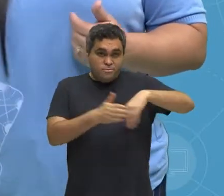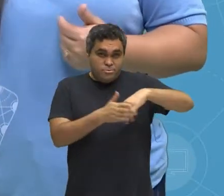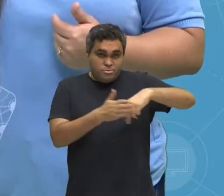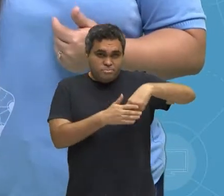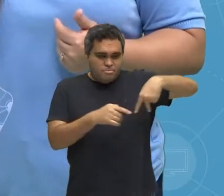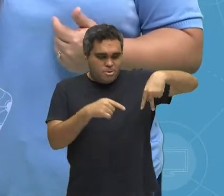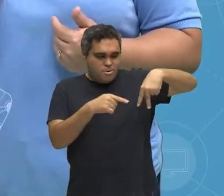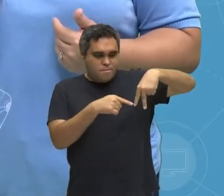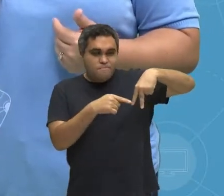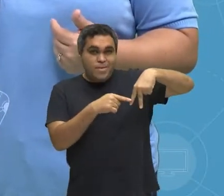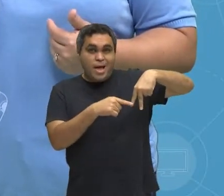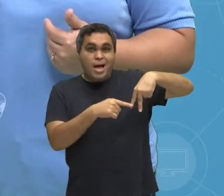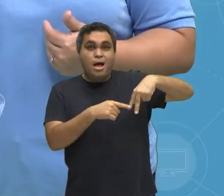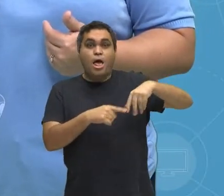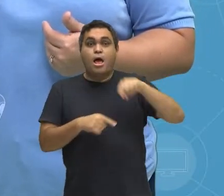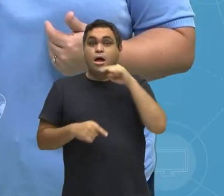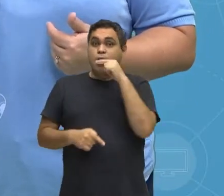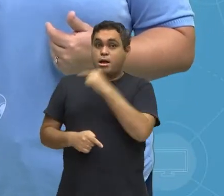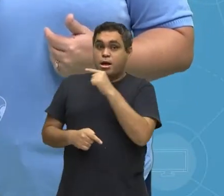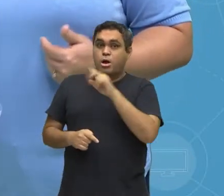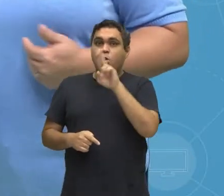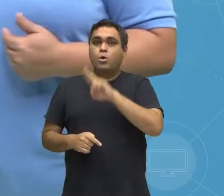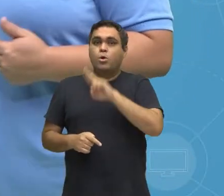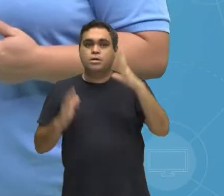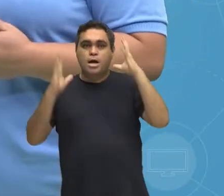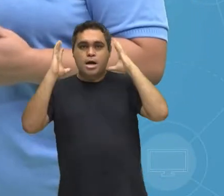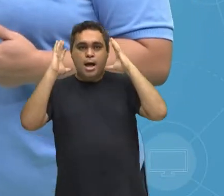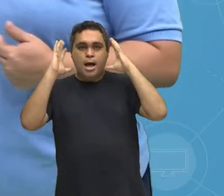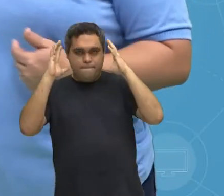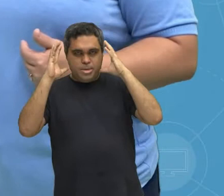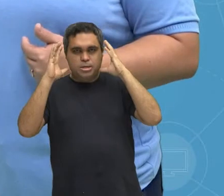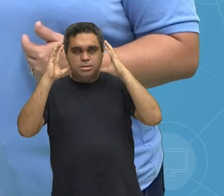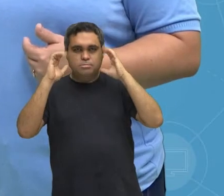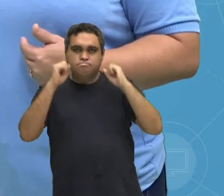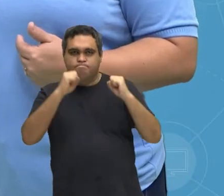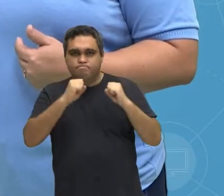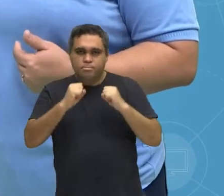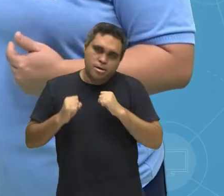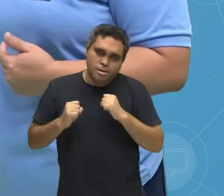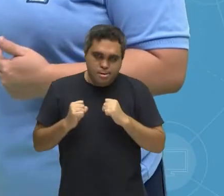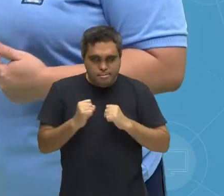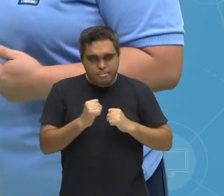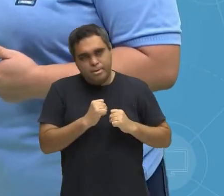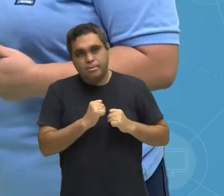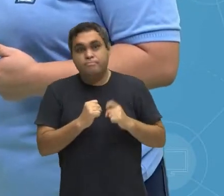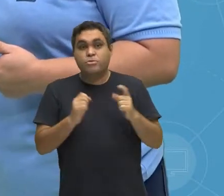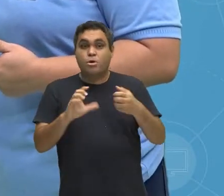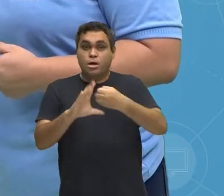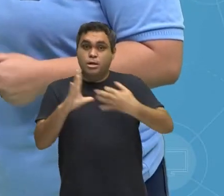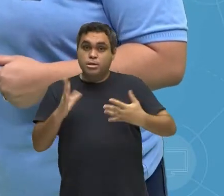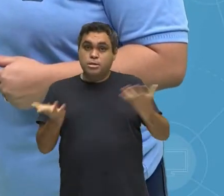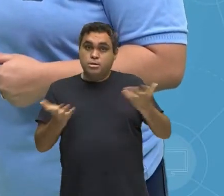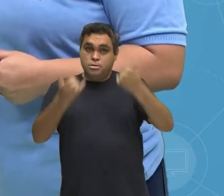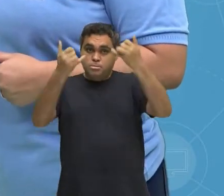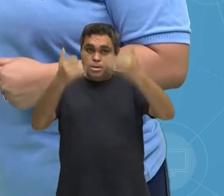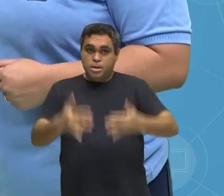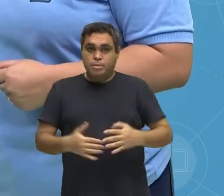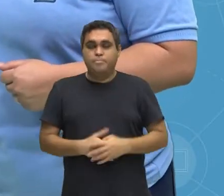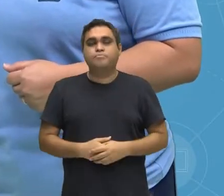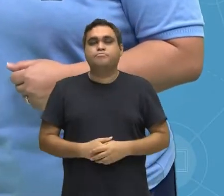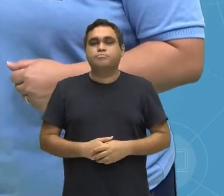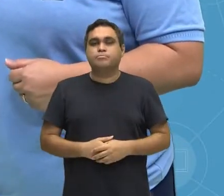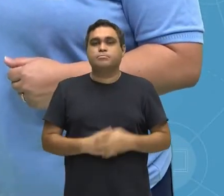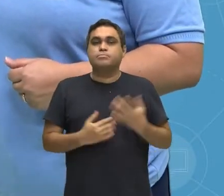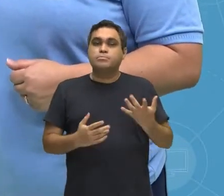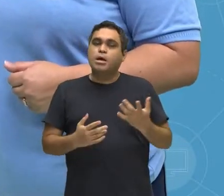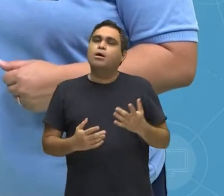corpo, que é a cabeça. Vamos ver aqui, vou falar para vocês um pouquinho das características. É uma espécie de